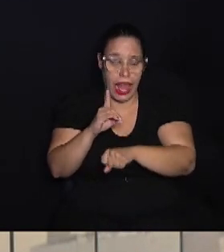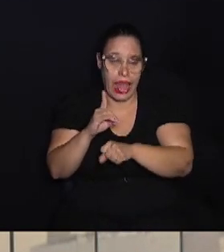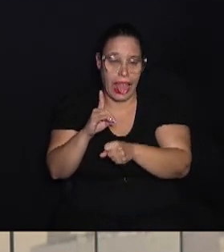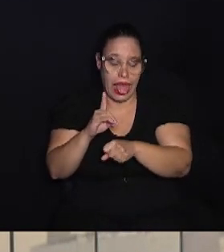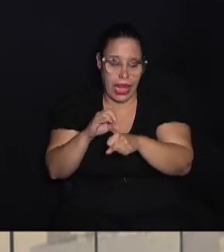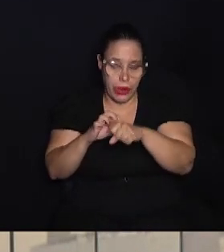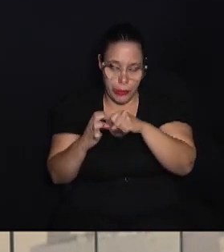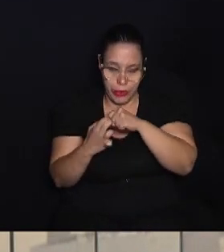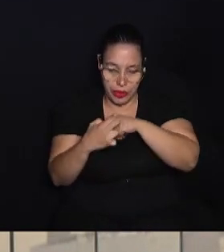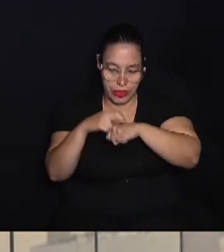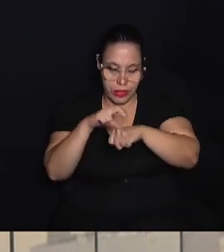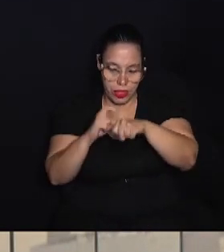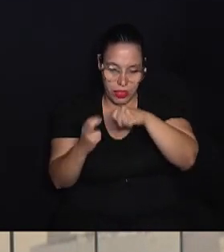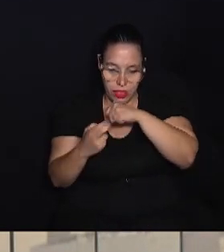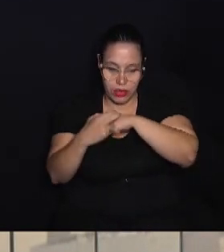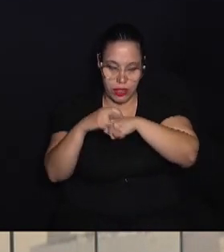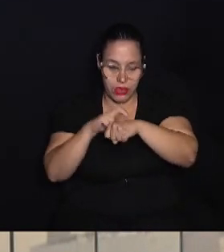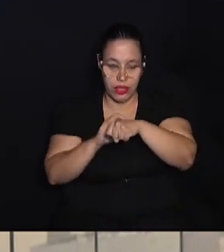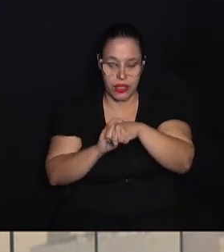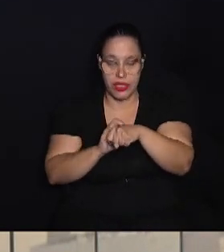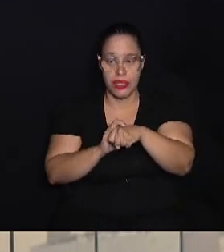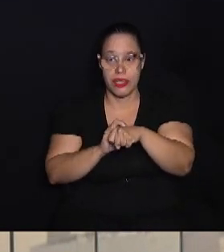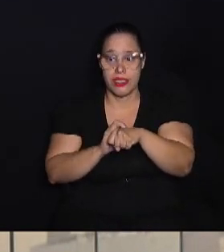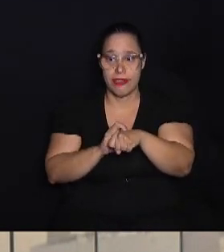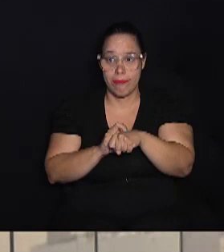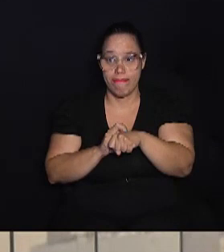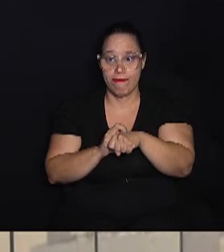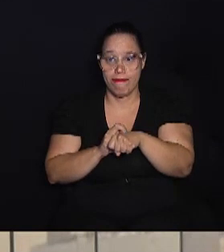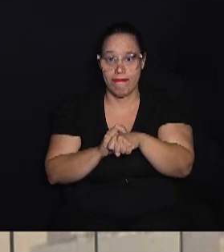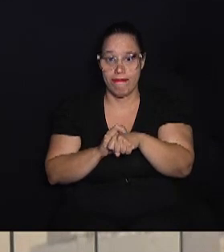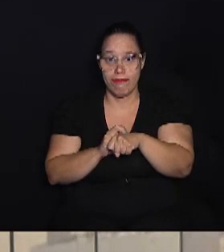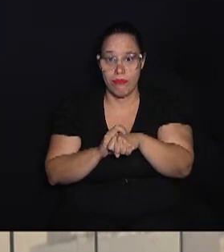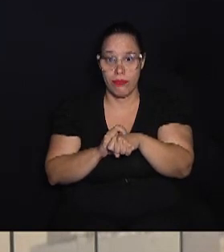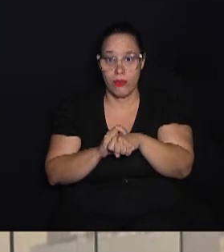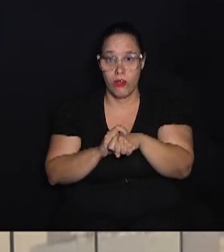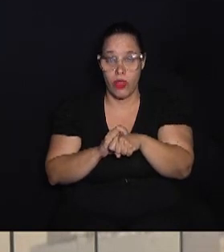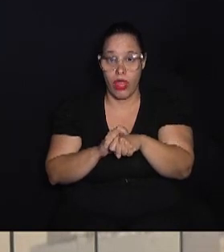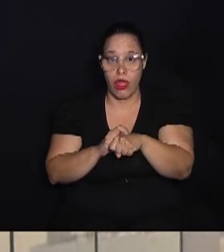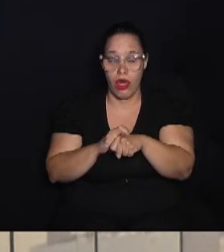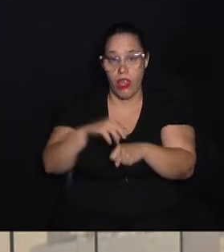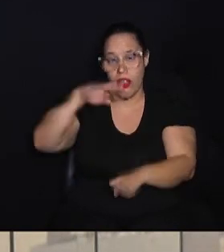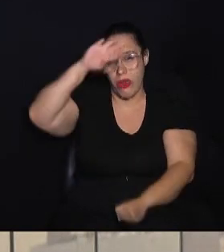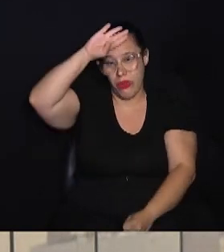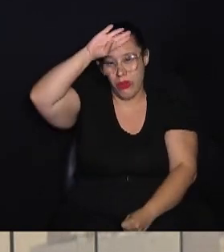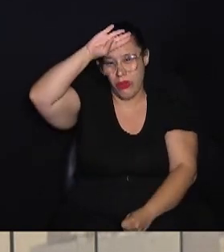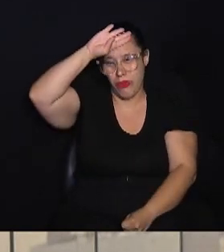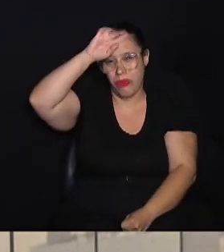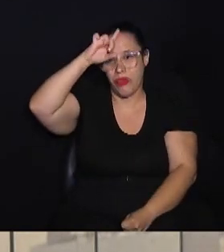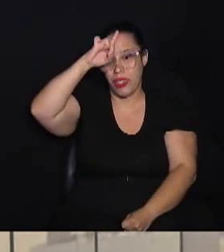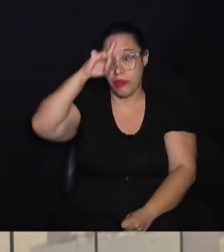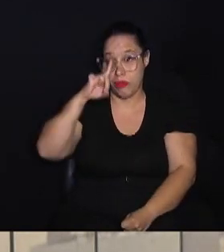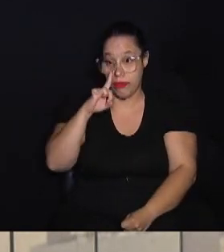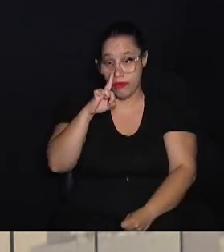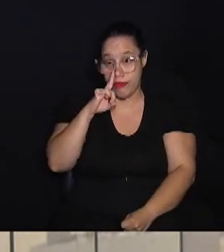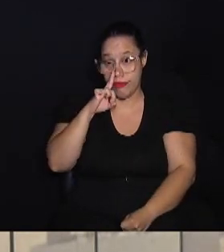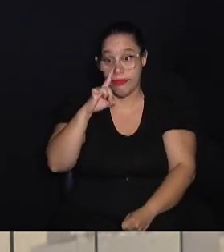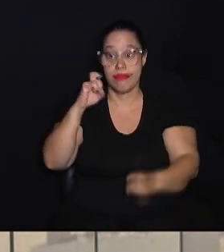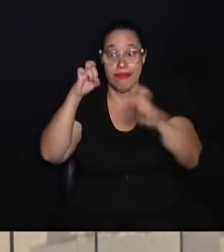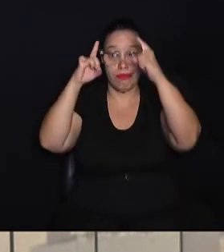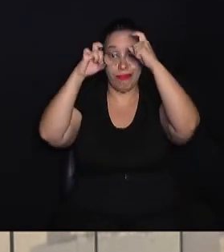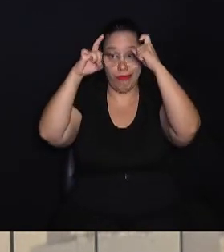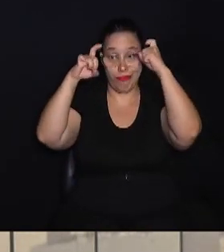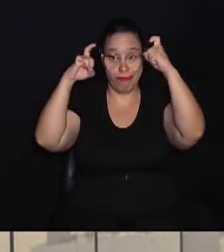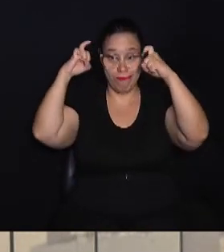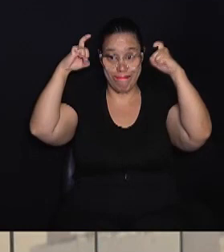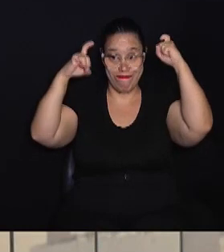dos vetores, dos mosquitos, da dengue, a febre maculosa, que a gente tem uma situação também bem preocupante na nossa região.